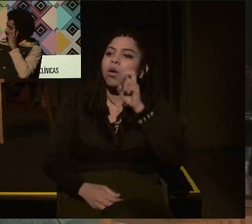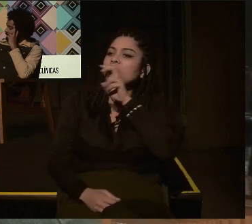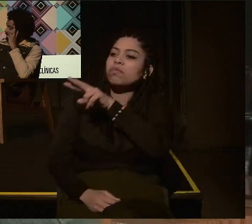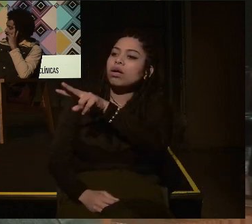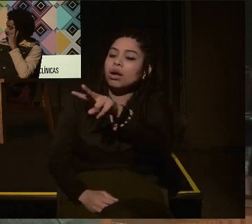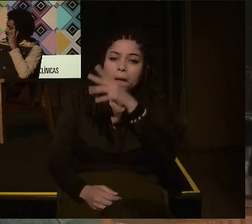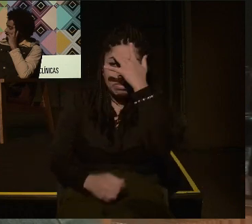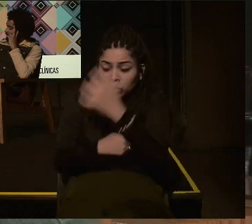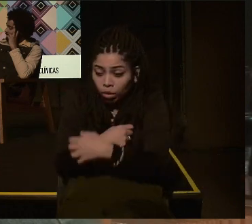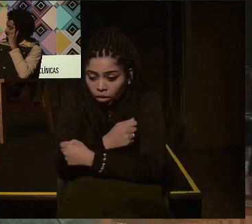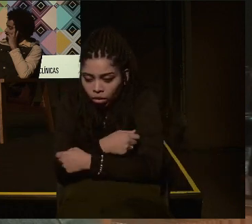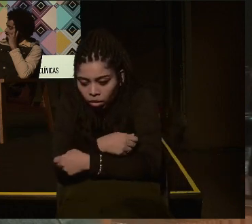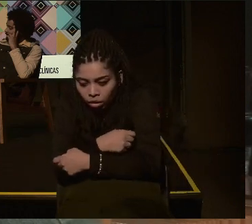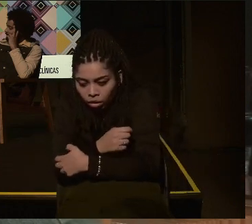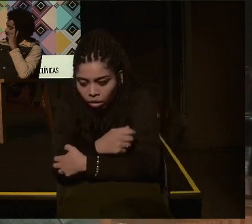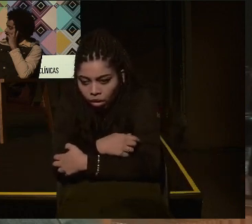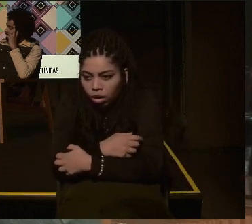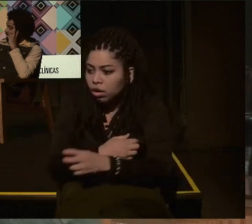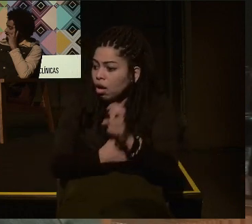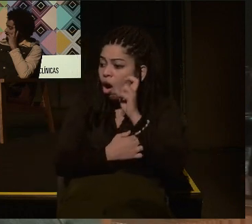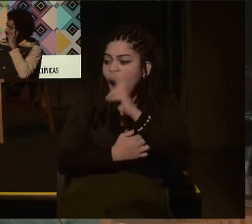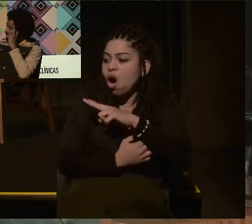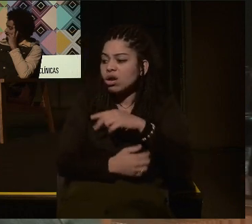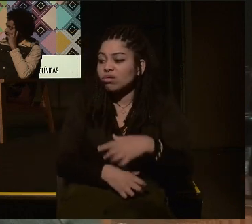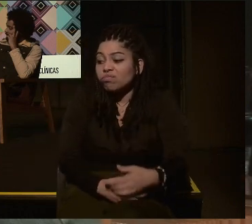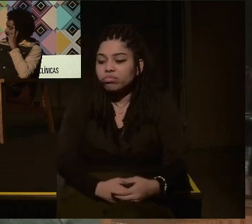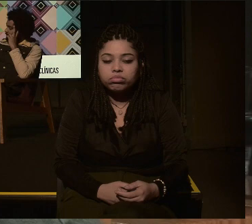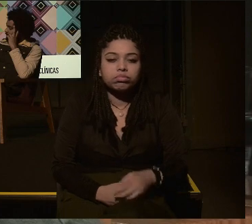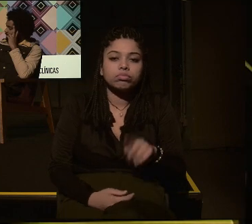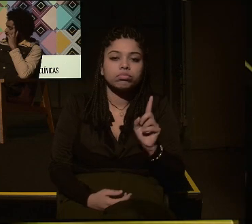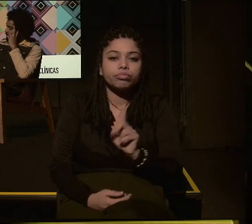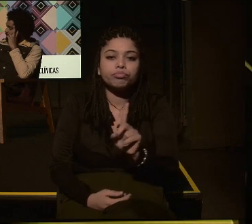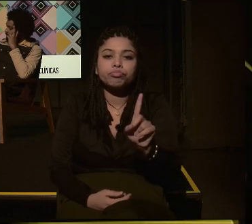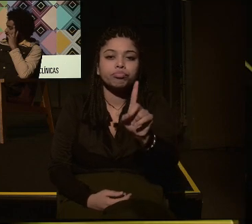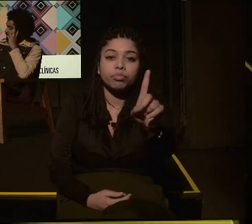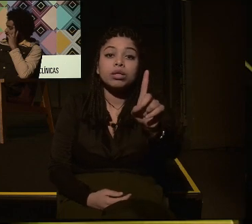rua é porque esses corpos estão desumanizados.